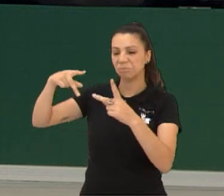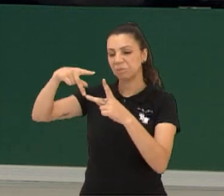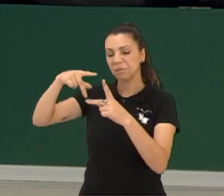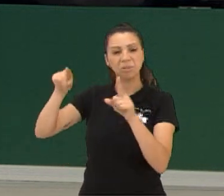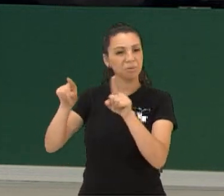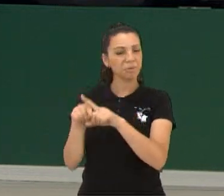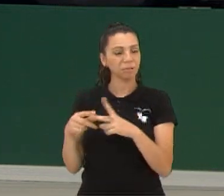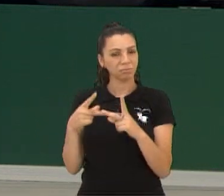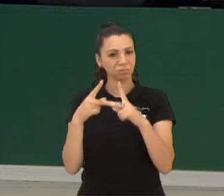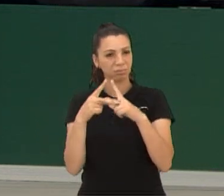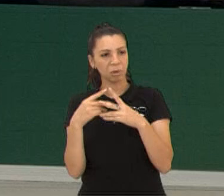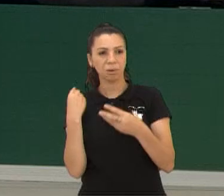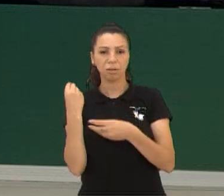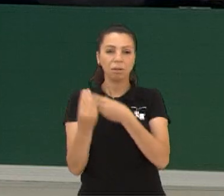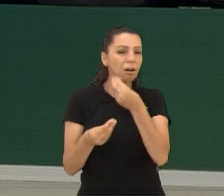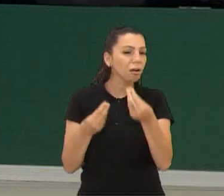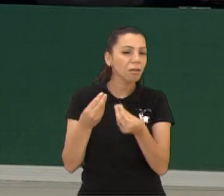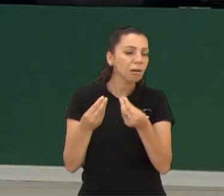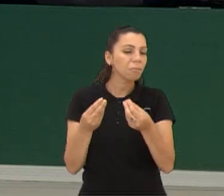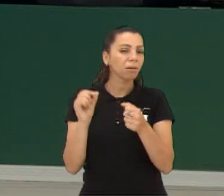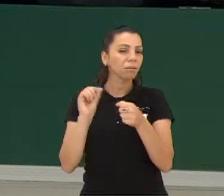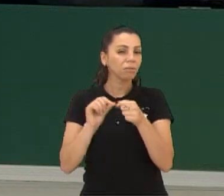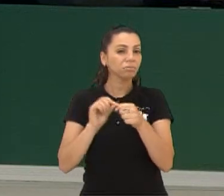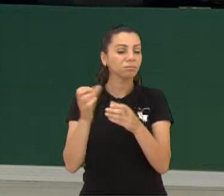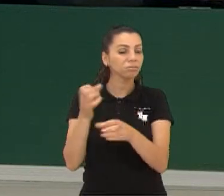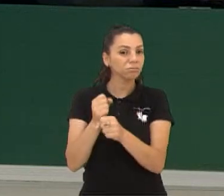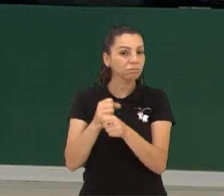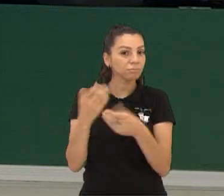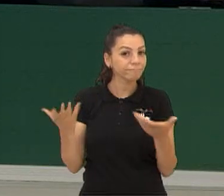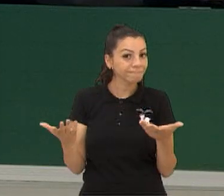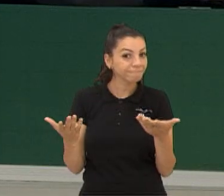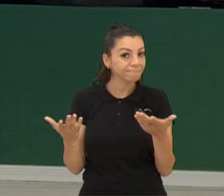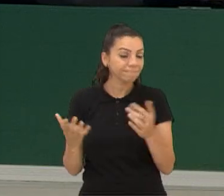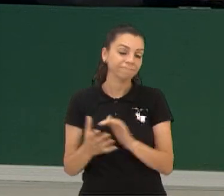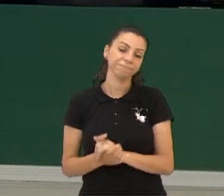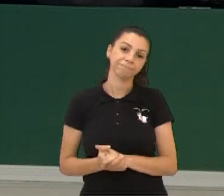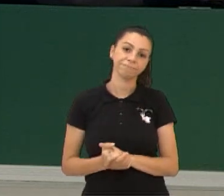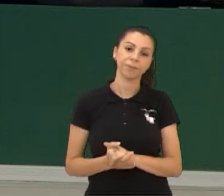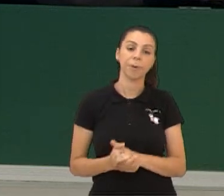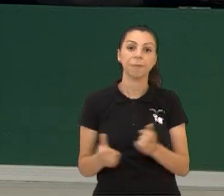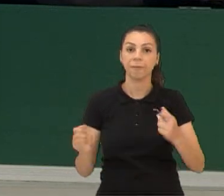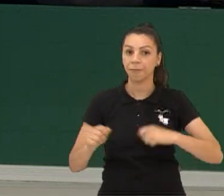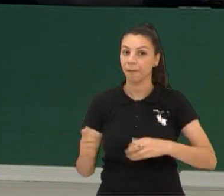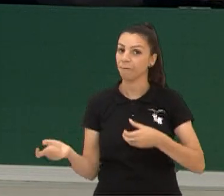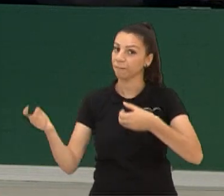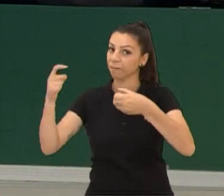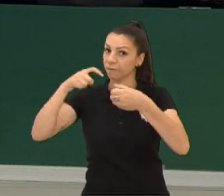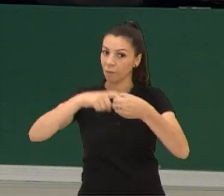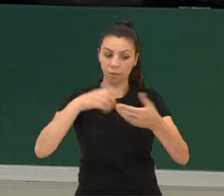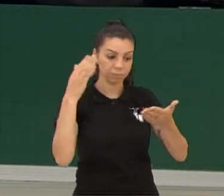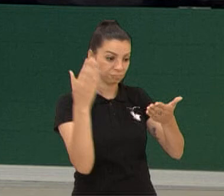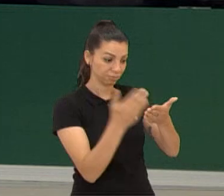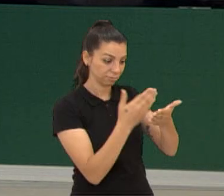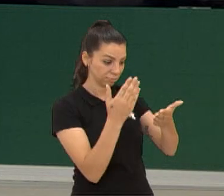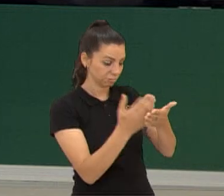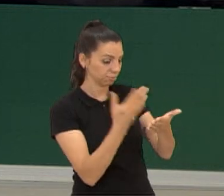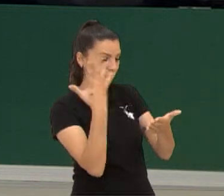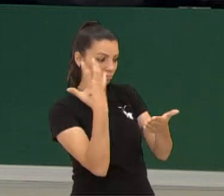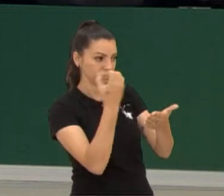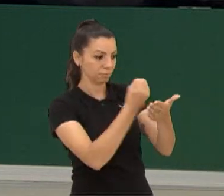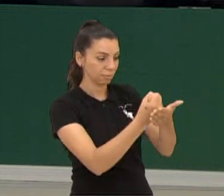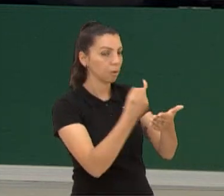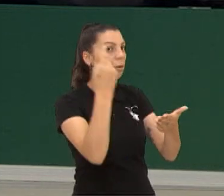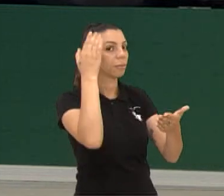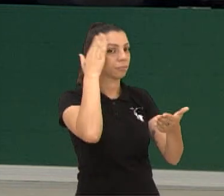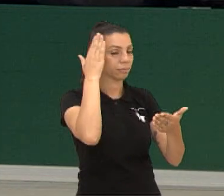de triângulo. Como é que eu vou fazer para calcular? Vão lá no caderno de vocês, nas anotações que vocês têm, porque a